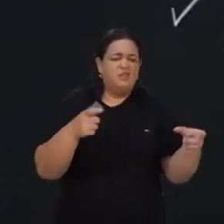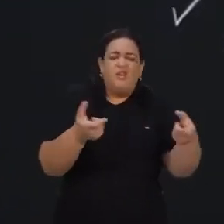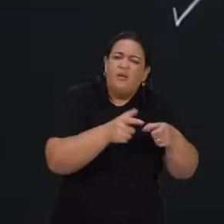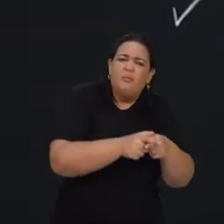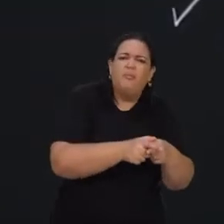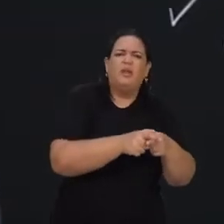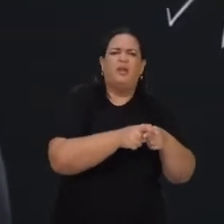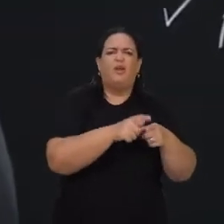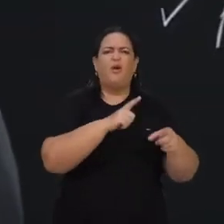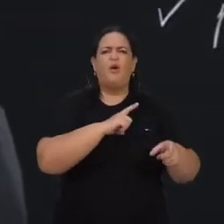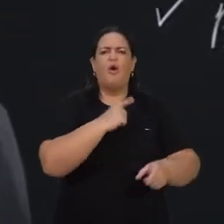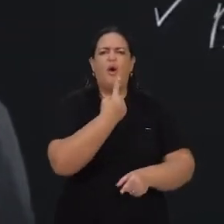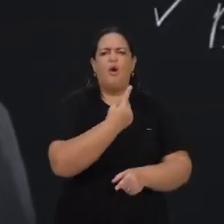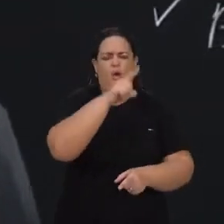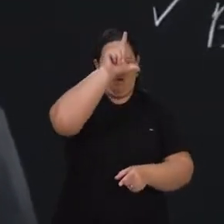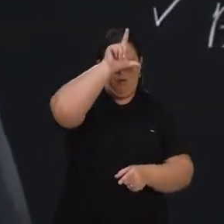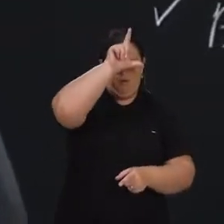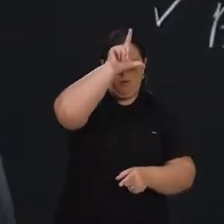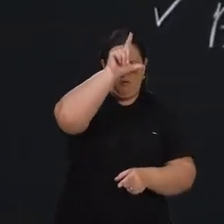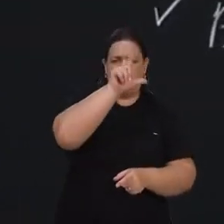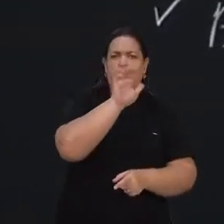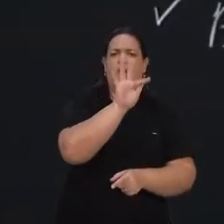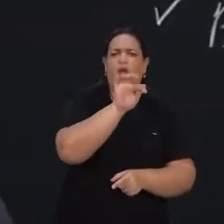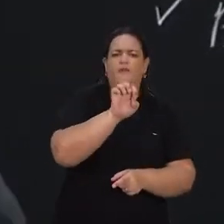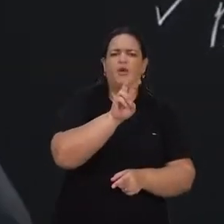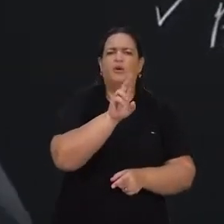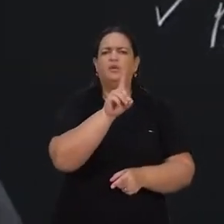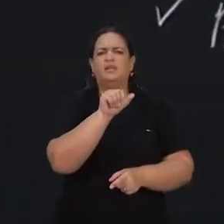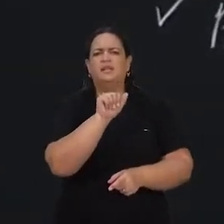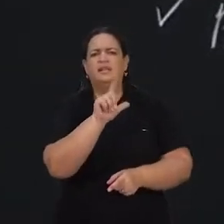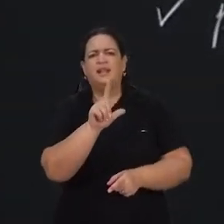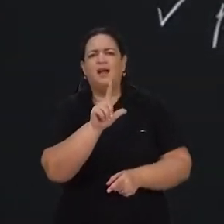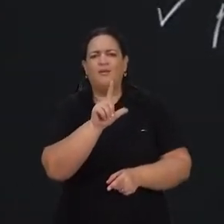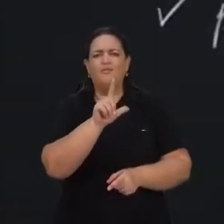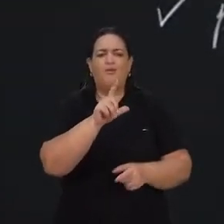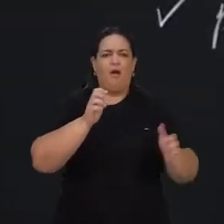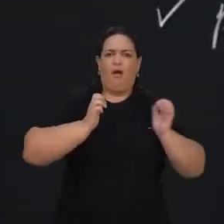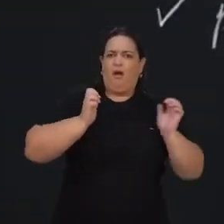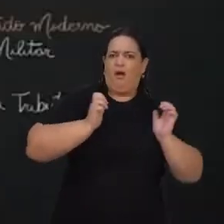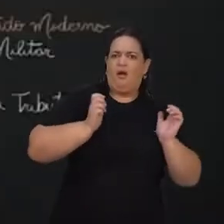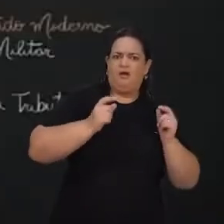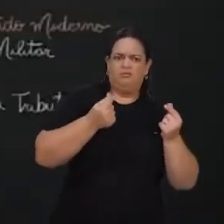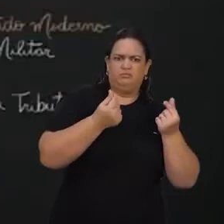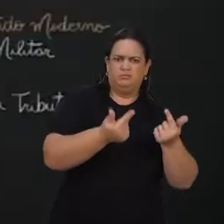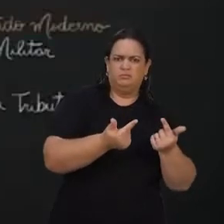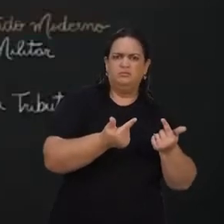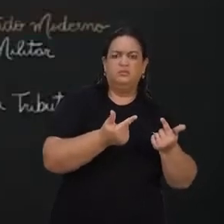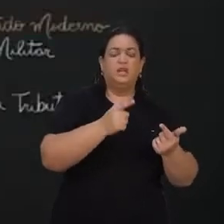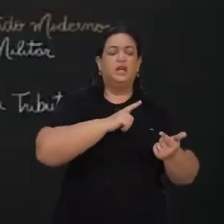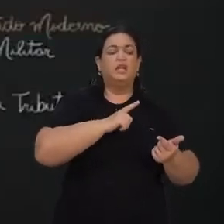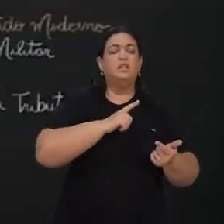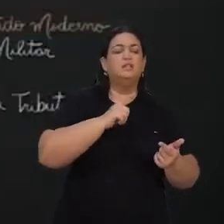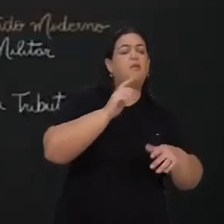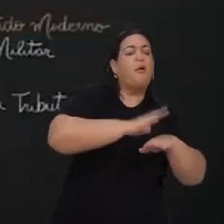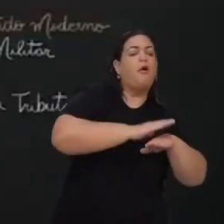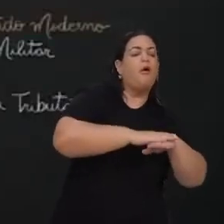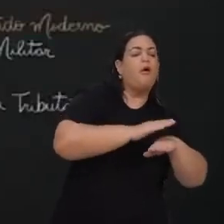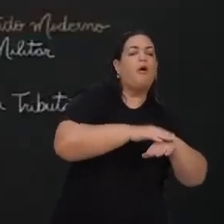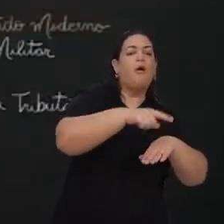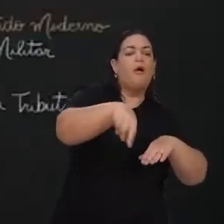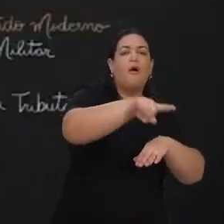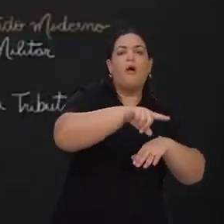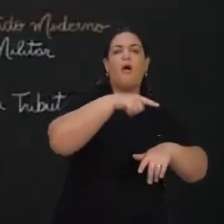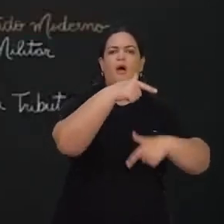geralmente um senhor feudal, que era da classe da nobreza, tinha poder sobre os camponeses. E essas pessoas, muitas